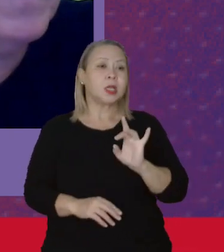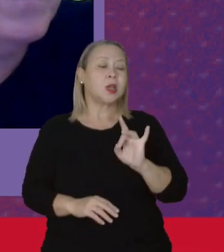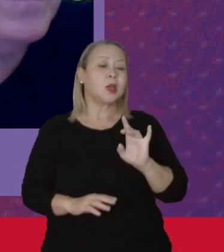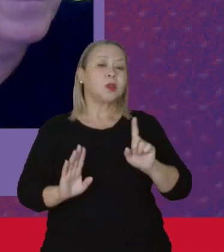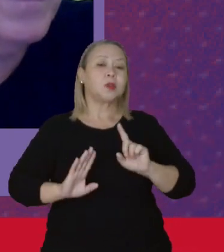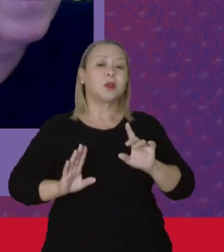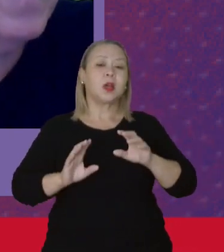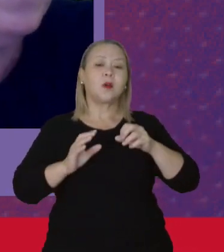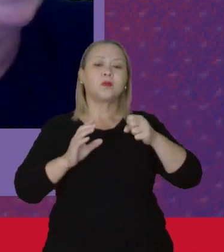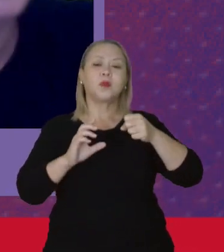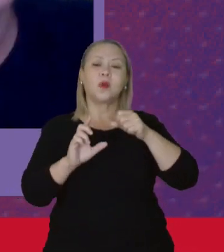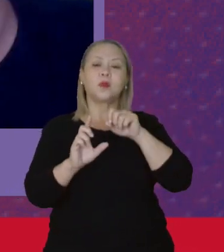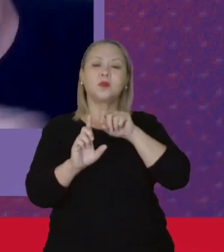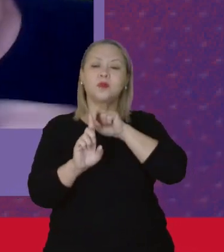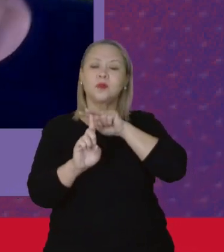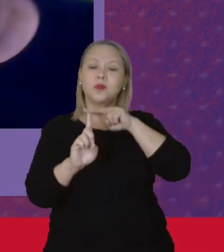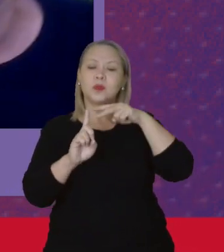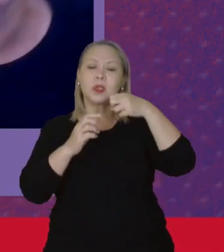os aspectos